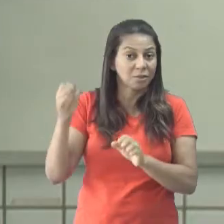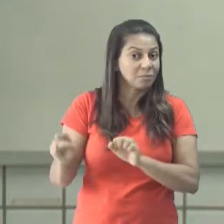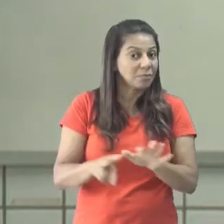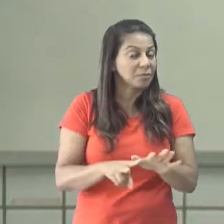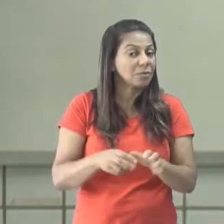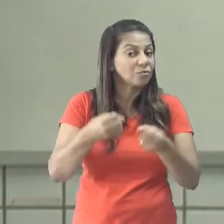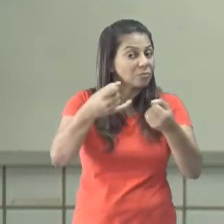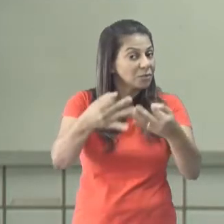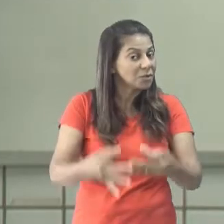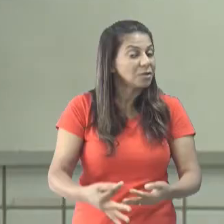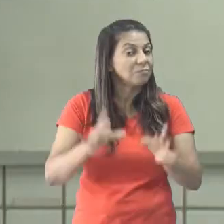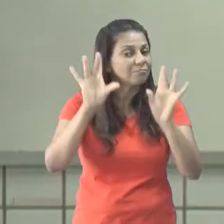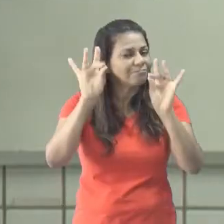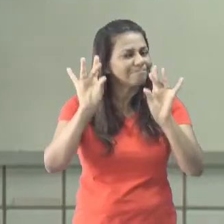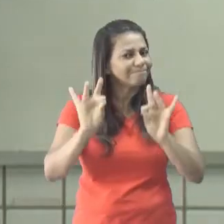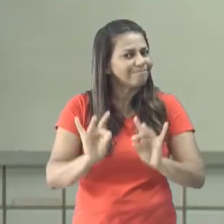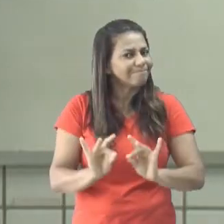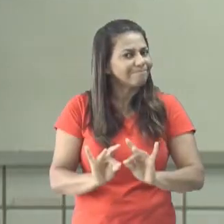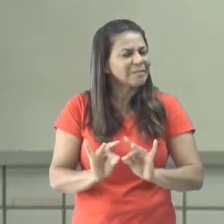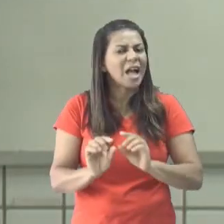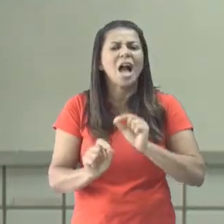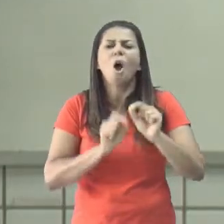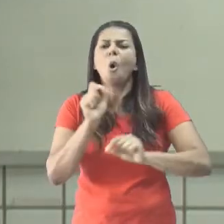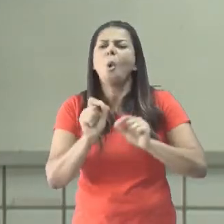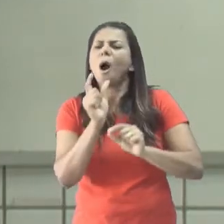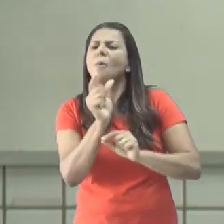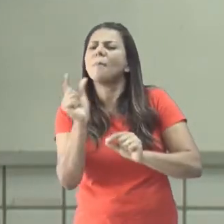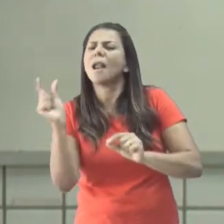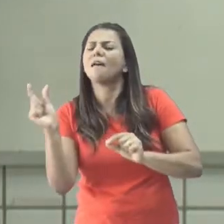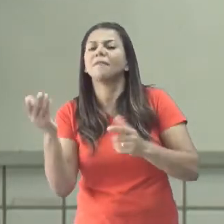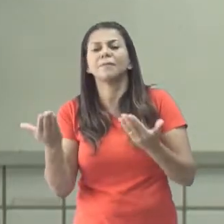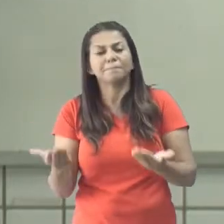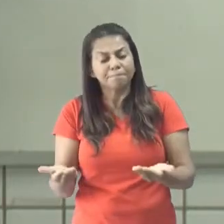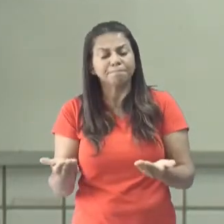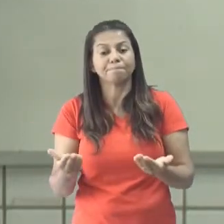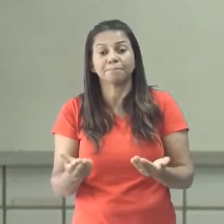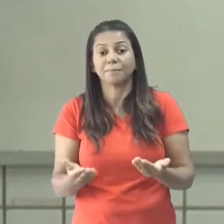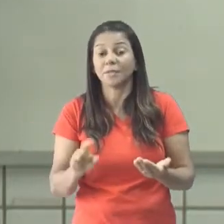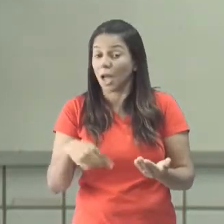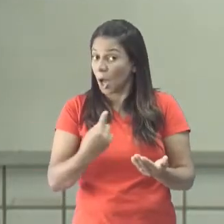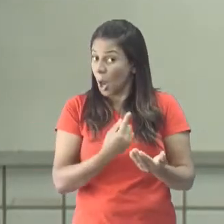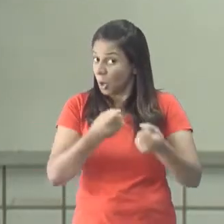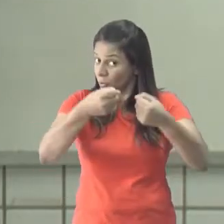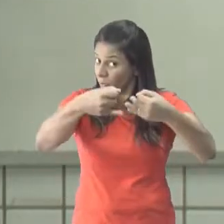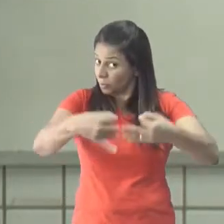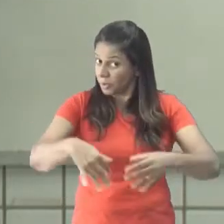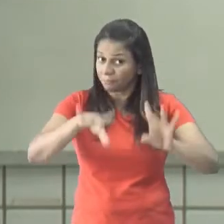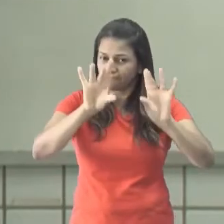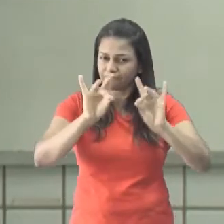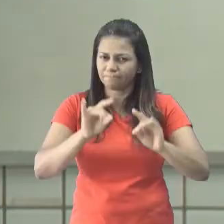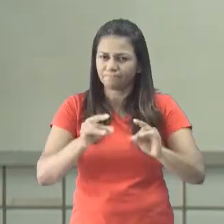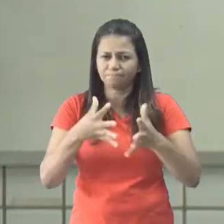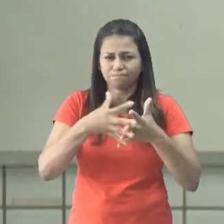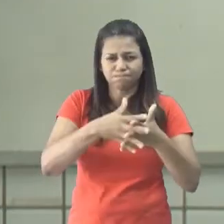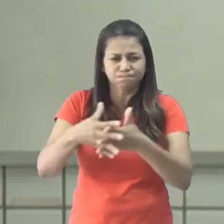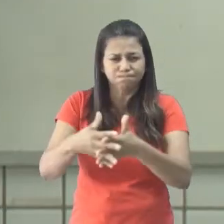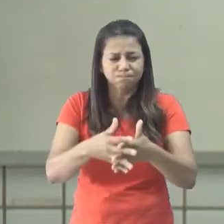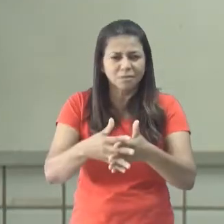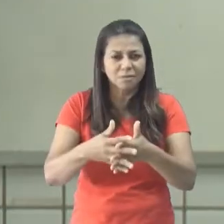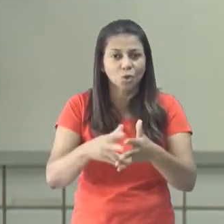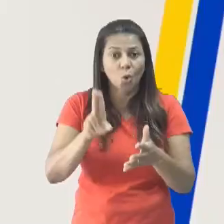que palavras, por exemplo, seriam essas? Nós falamos que às vezes a gente se confunde no uso